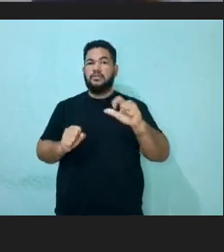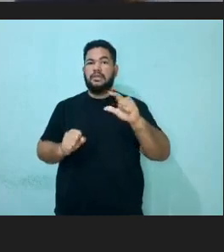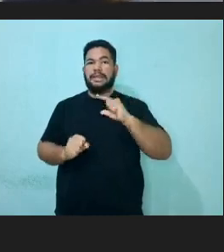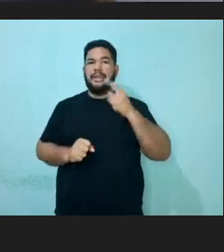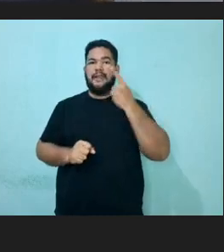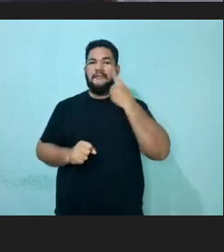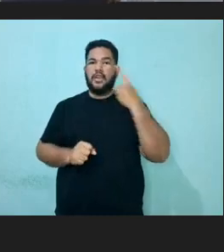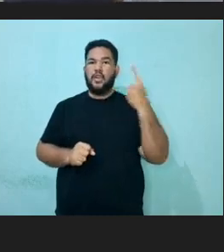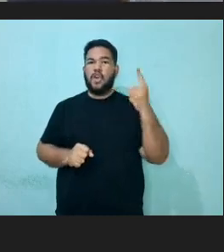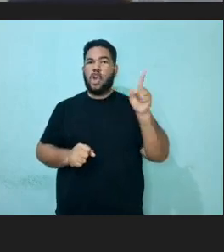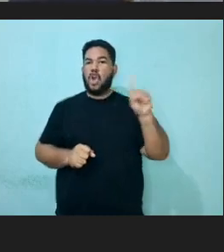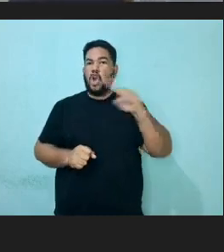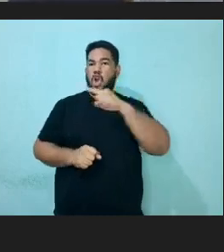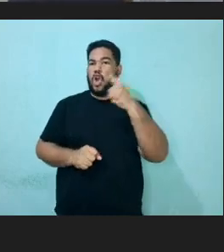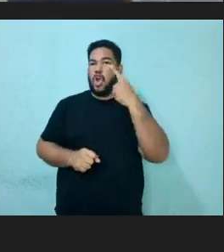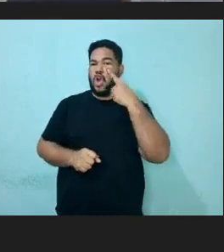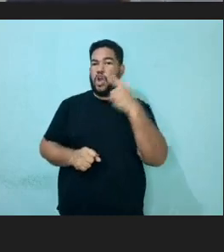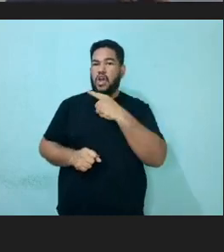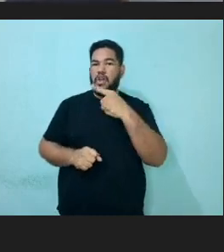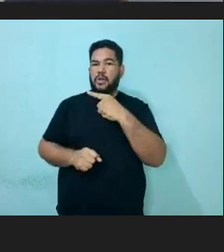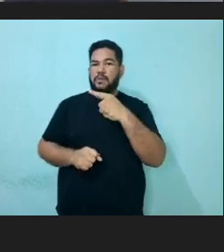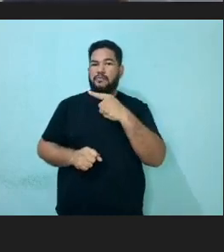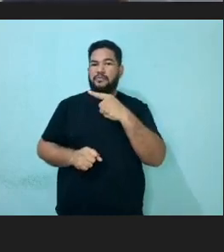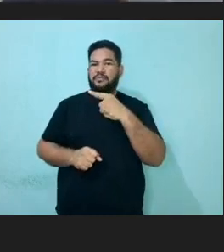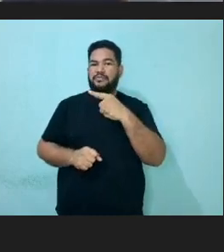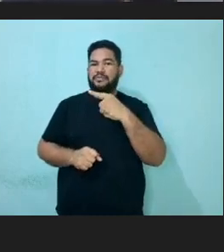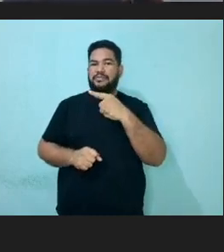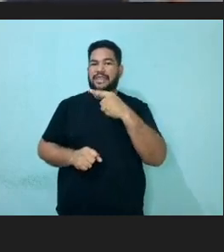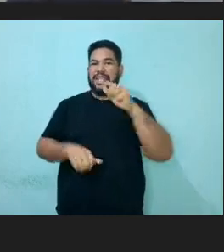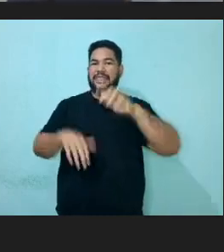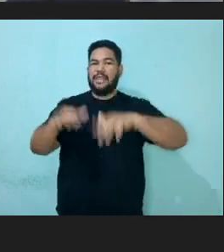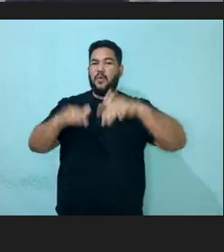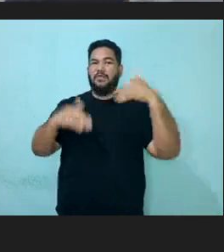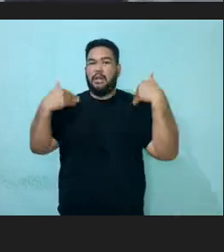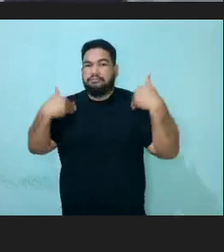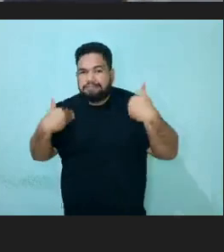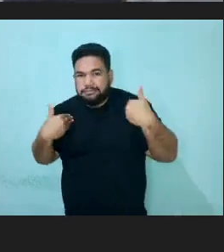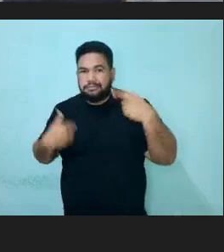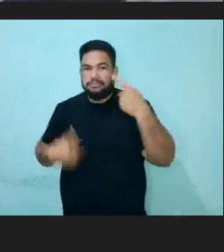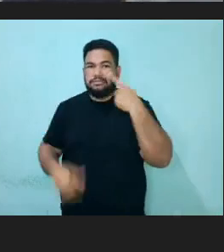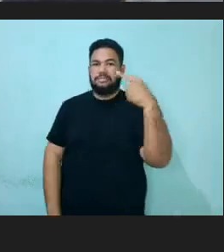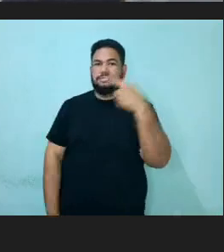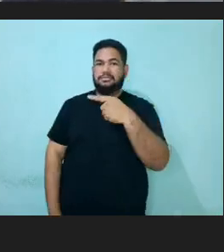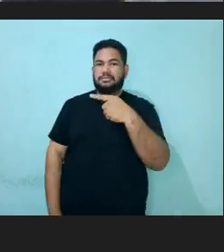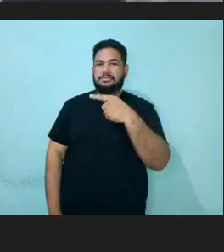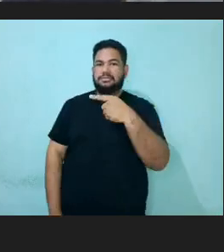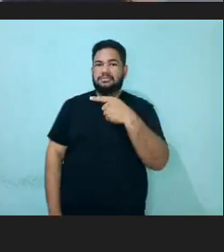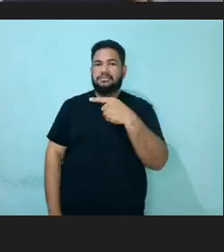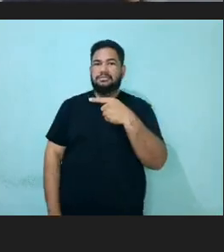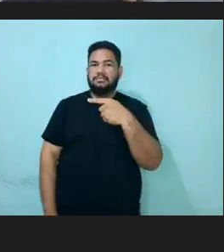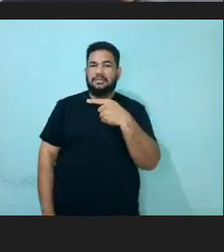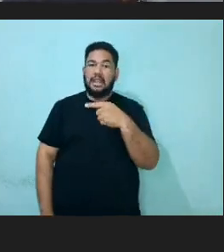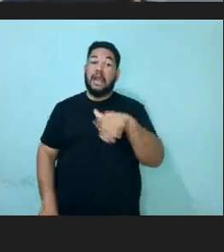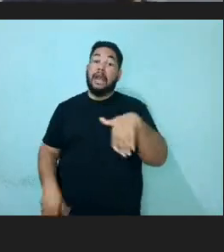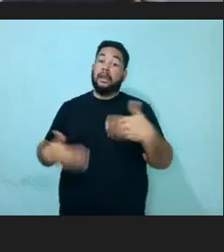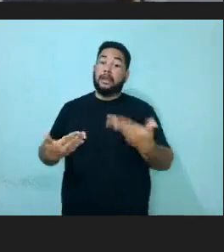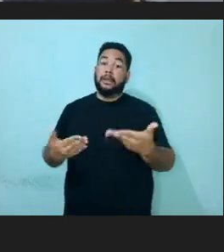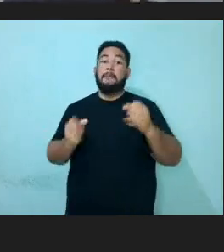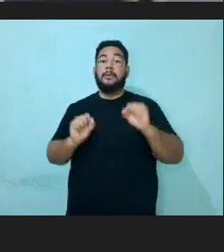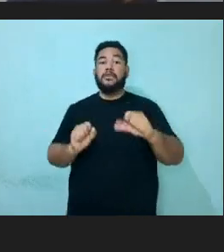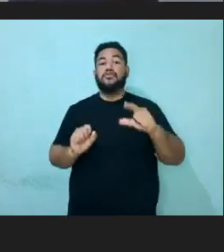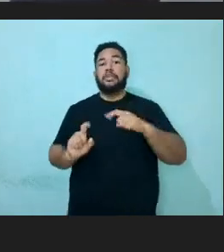ficar de ladinho para você ver, uma postura mais assim, ó, mais assim. Então